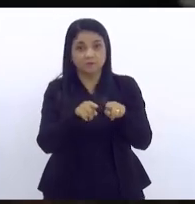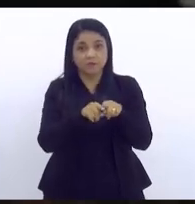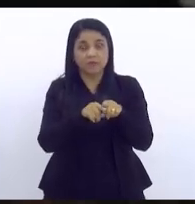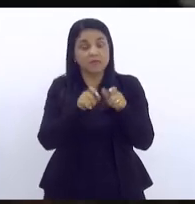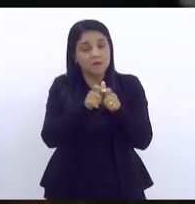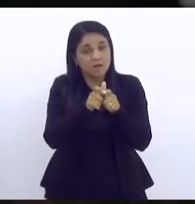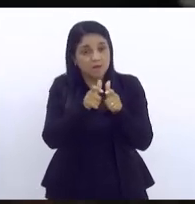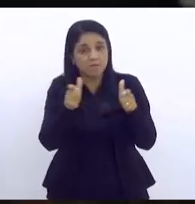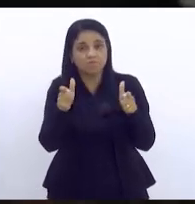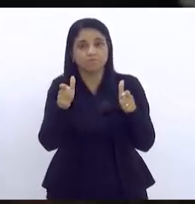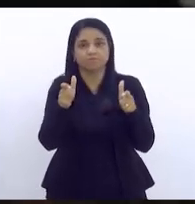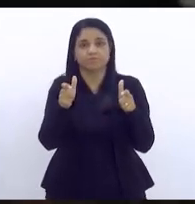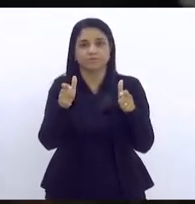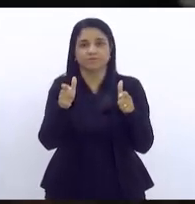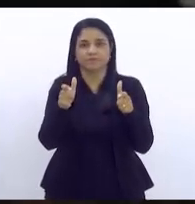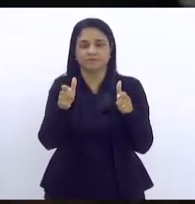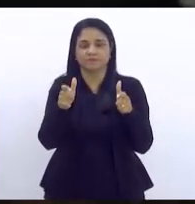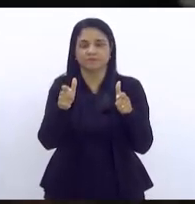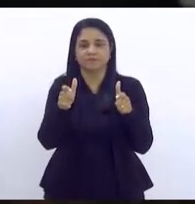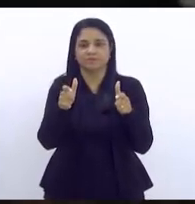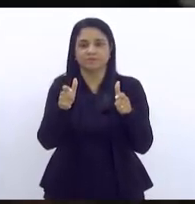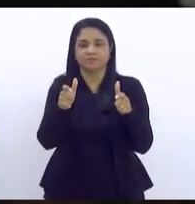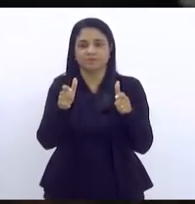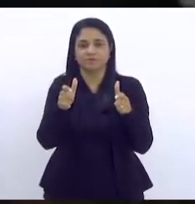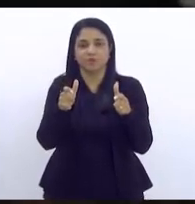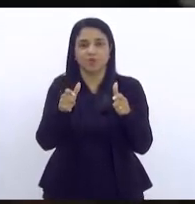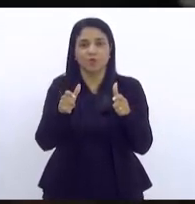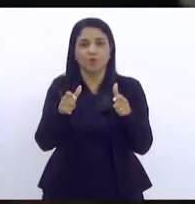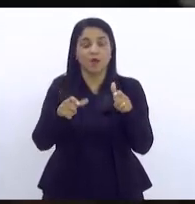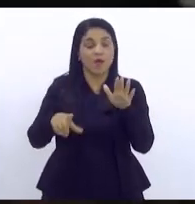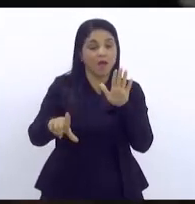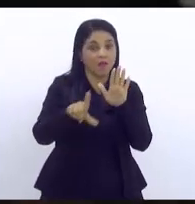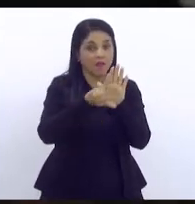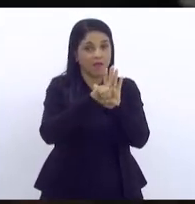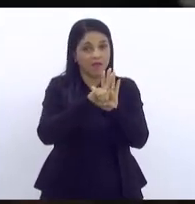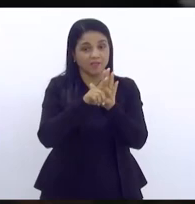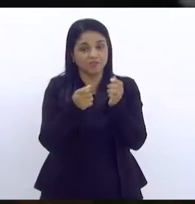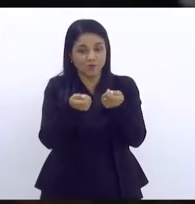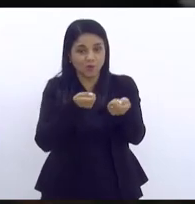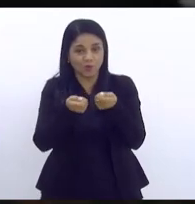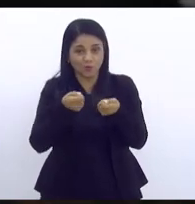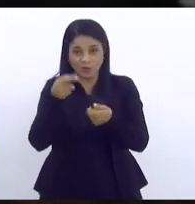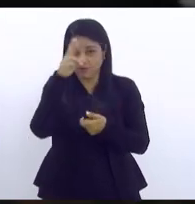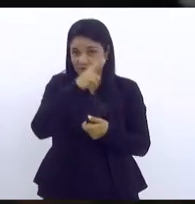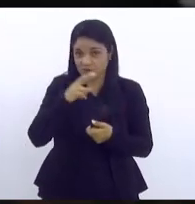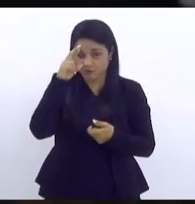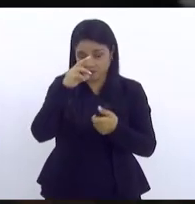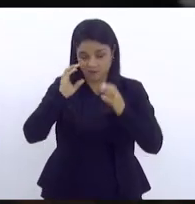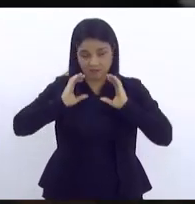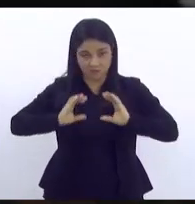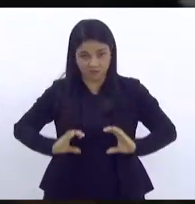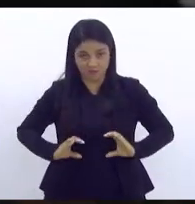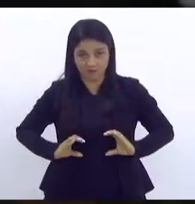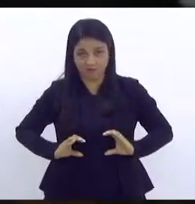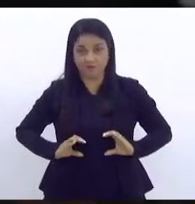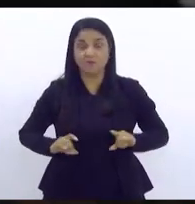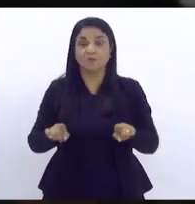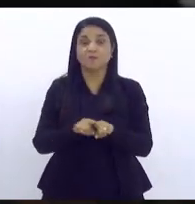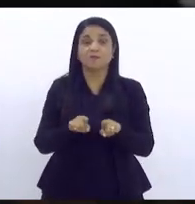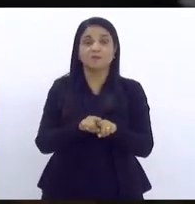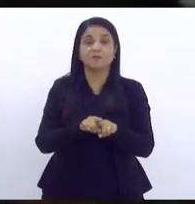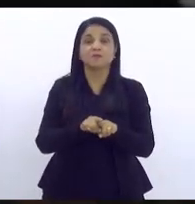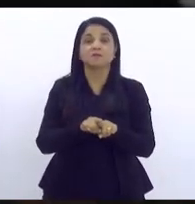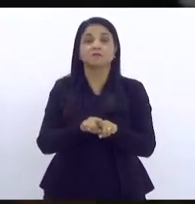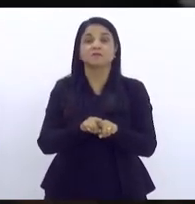ampliando o o escopo da lei de controle eh cidadão mas também